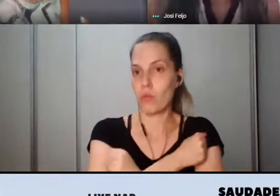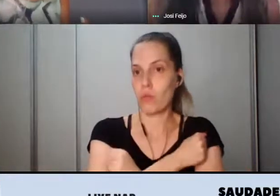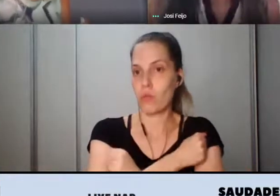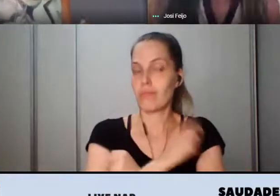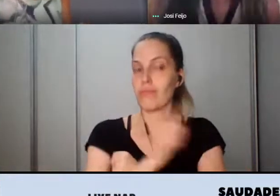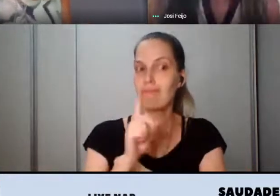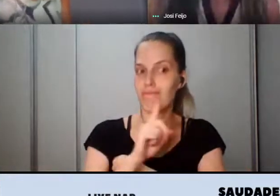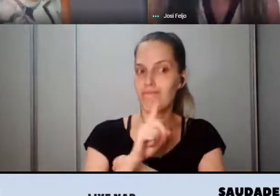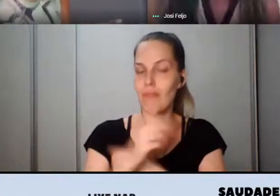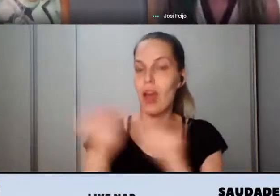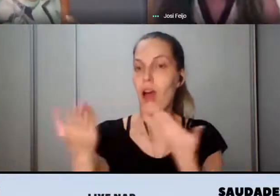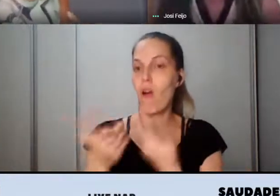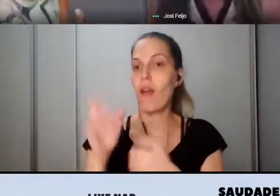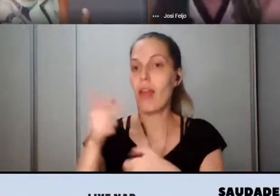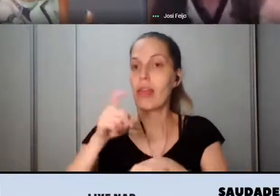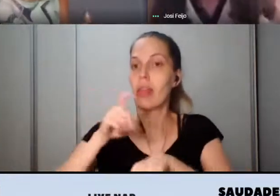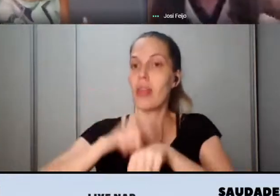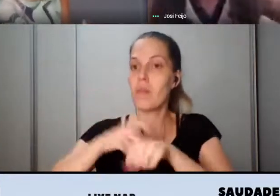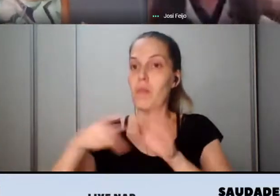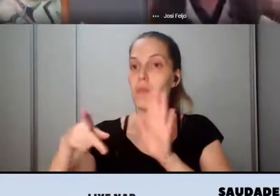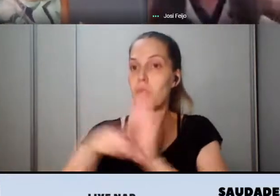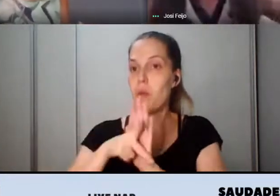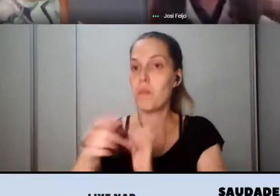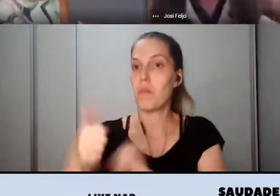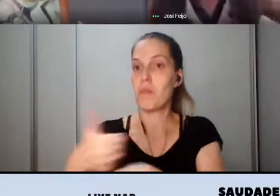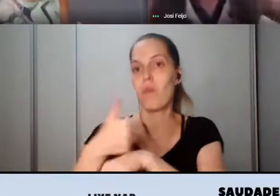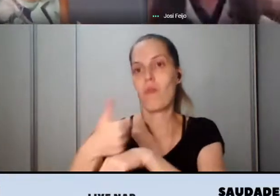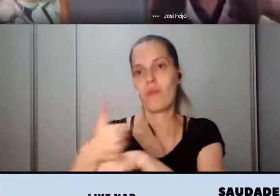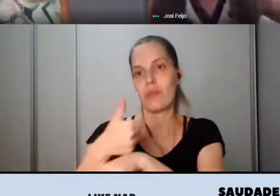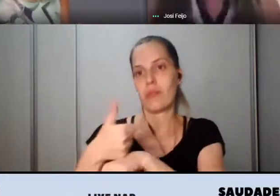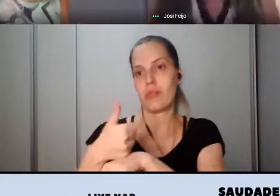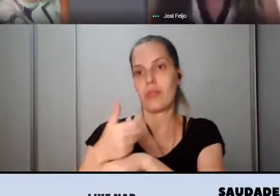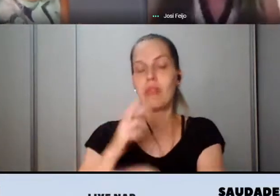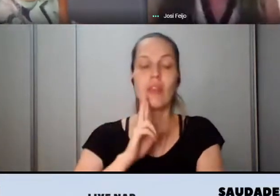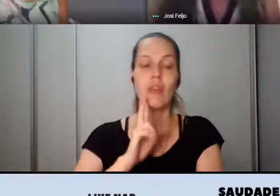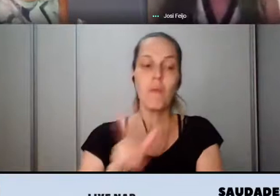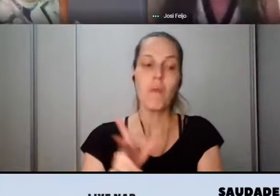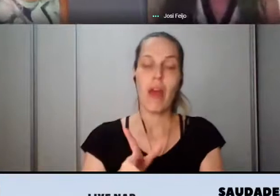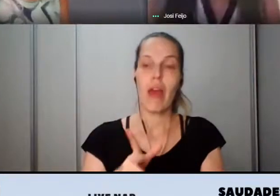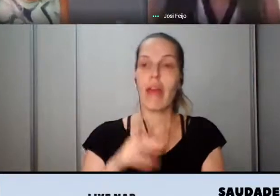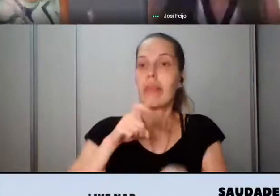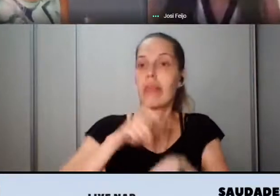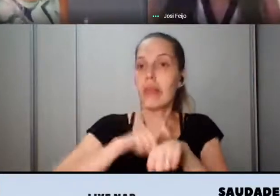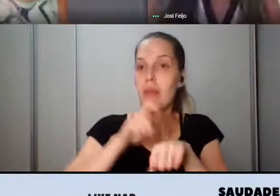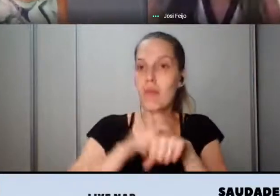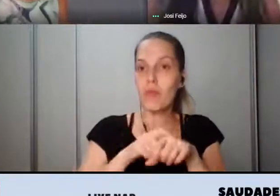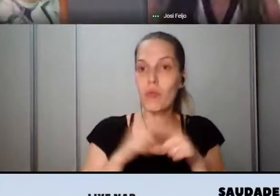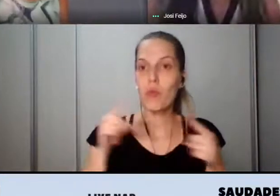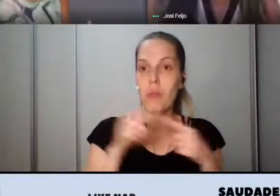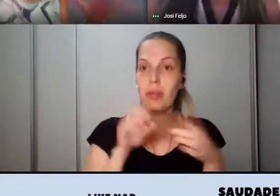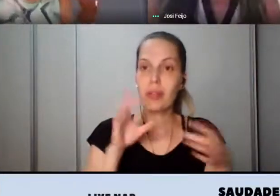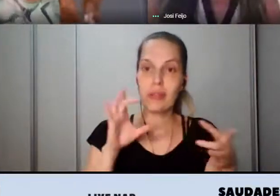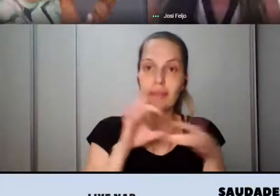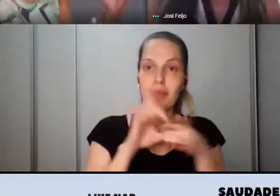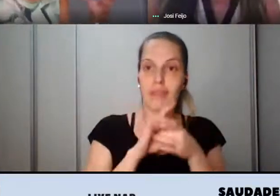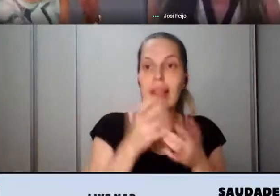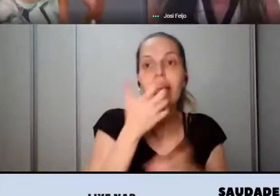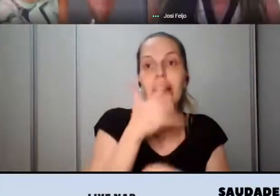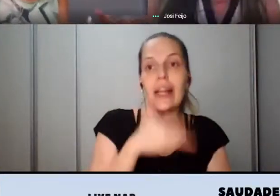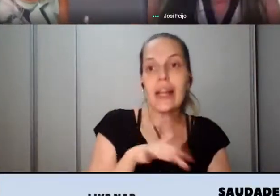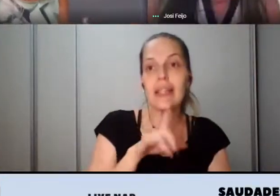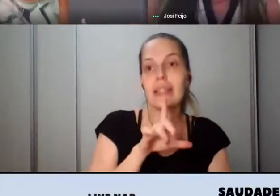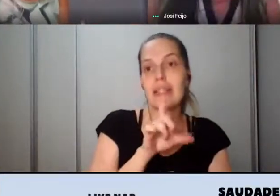profissional, né? Não é mais o tempo da criança de 10 anos, já é o tempo do pré-adolescente de